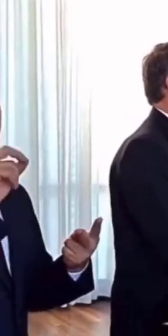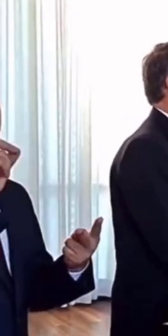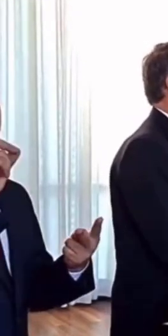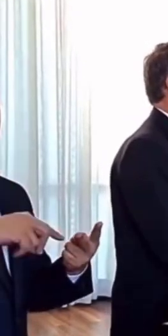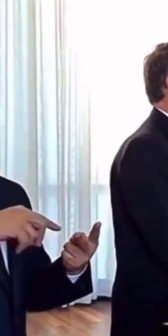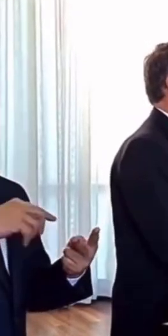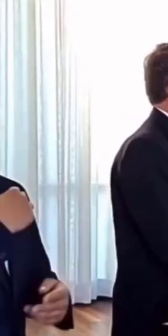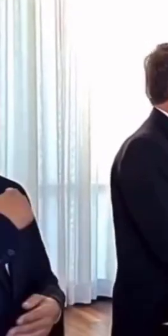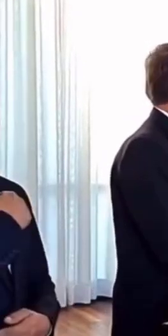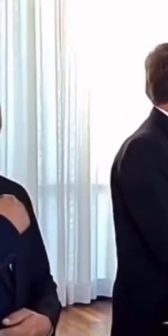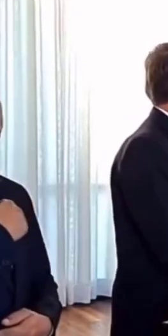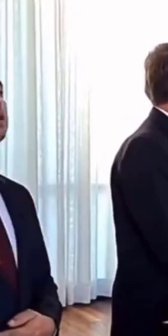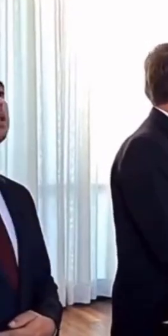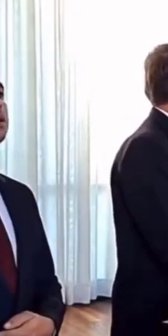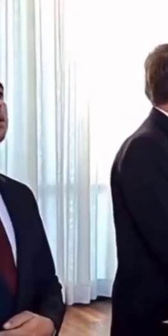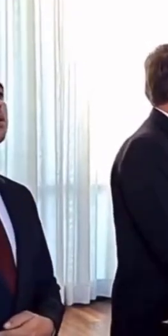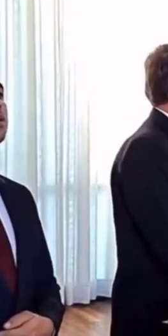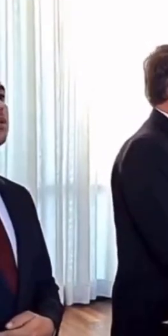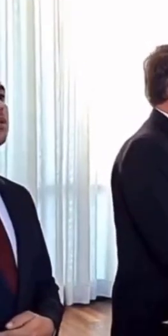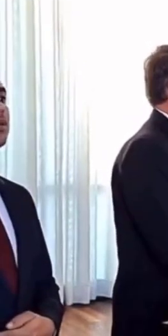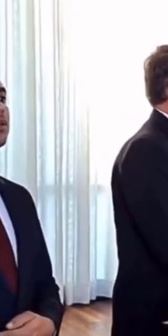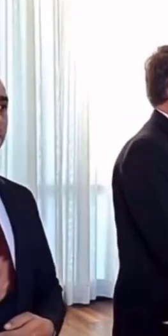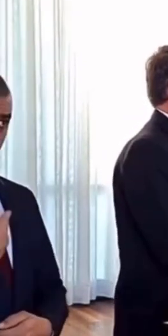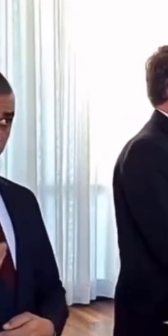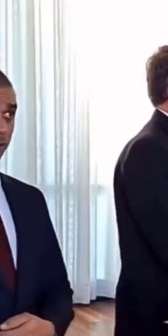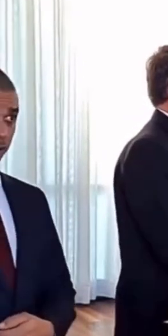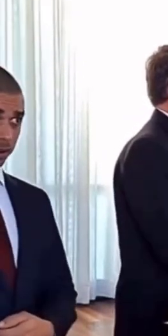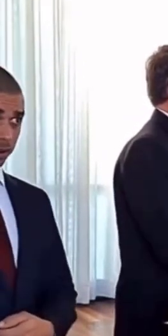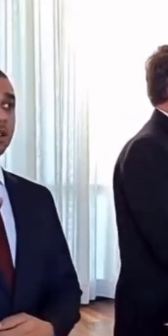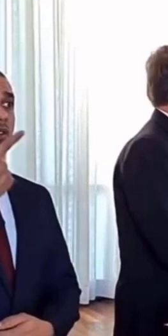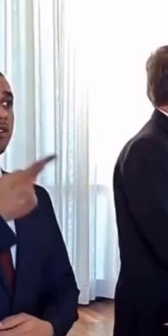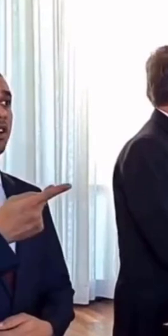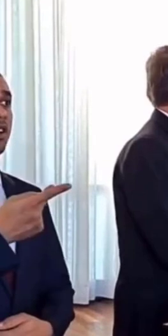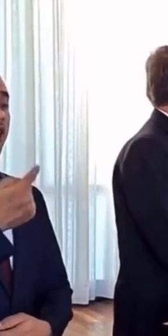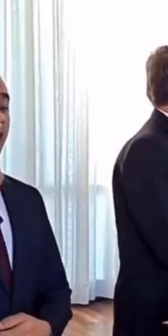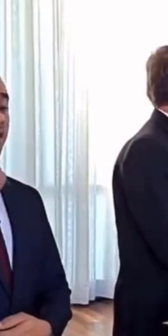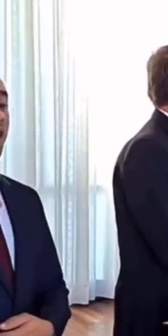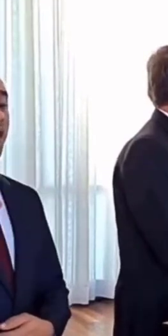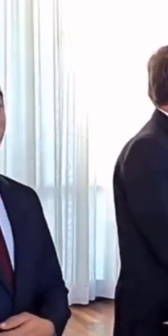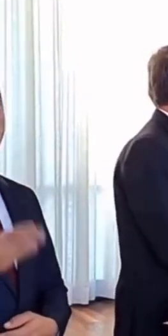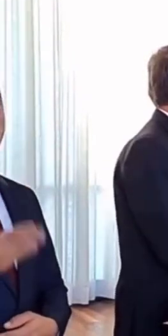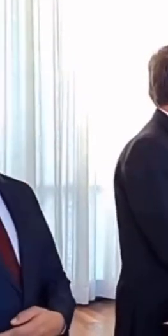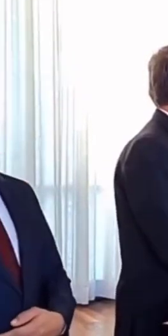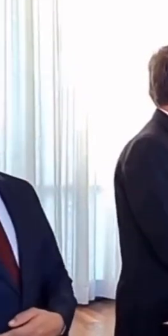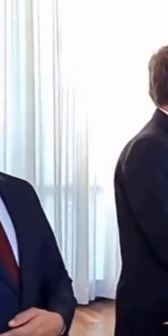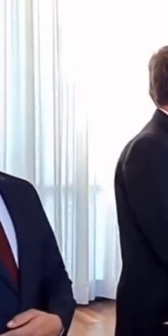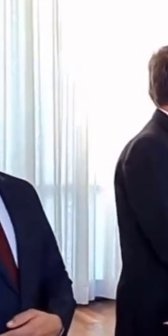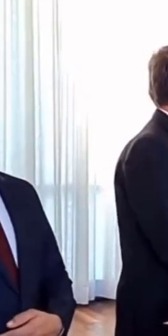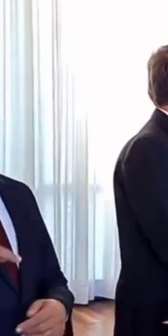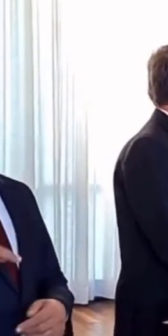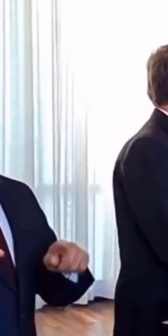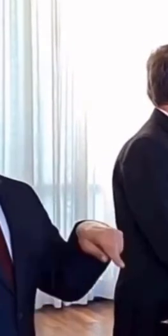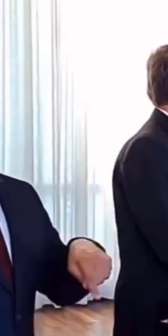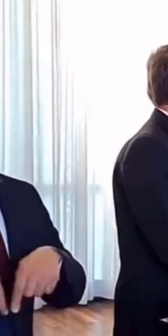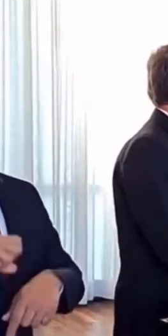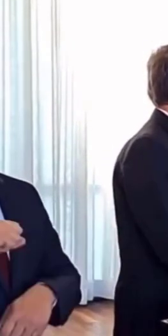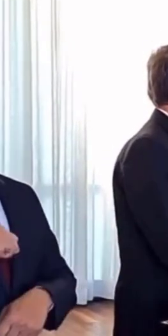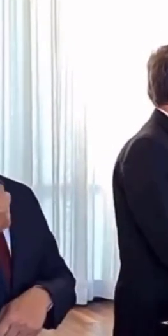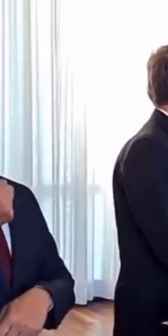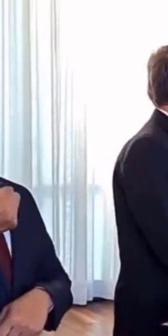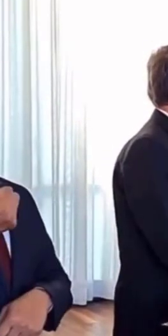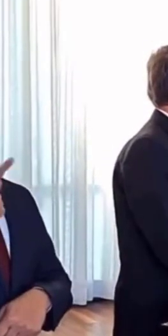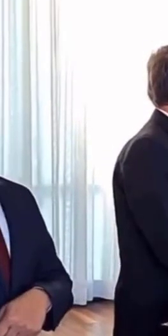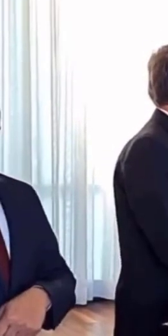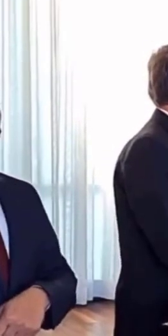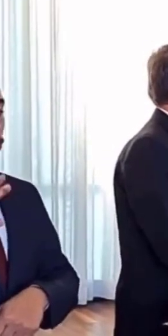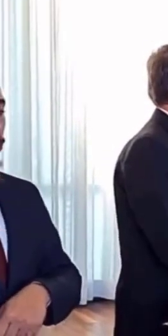E foi interferir em todos os ministérios. Ele quem defende a nação e tem nossa bandeira. Eu tenho